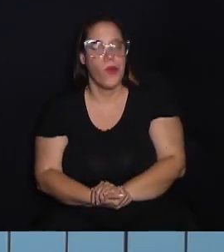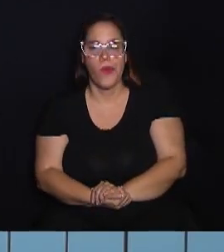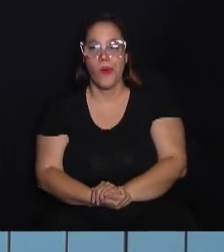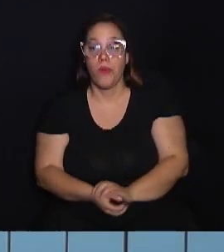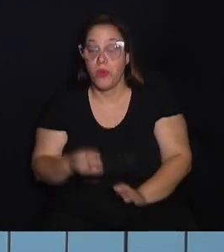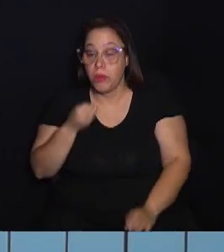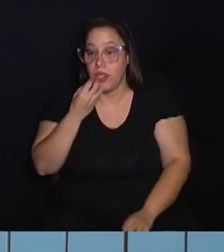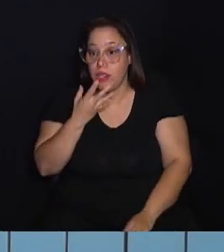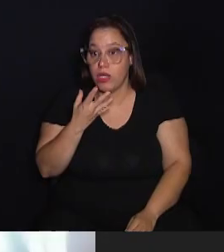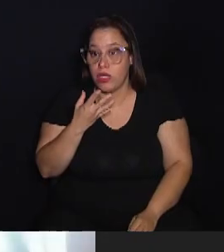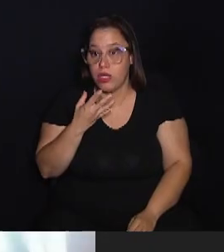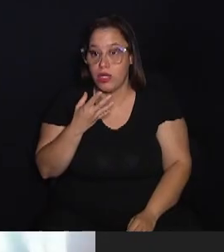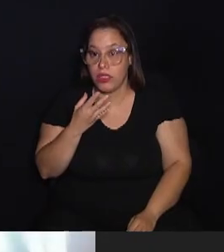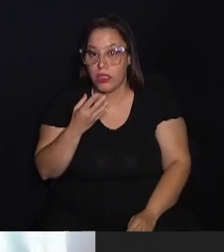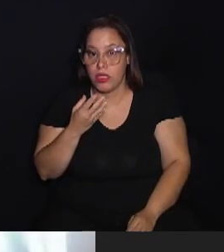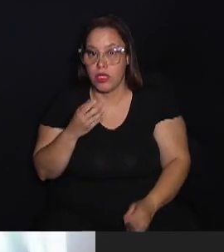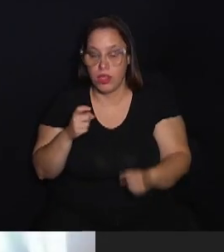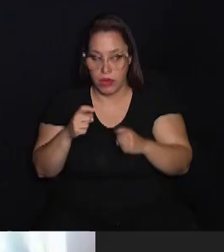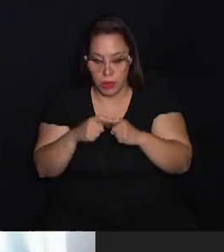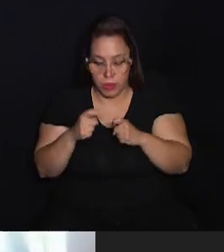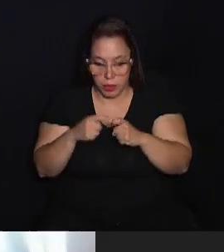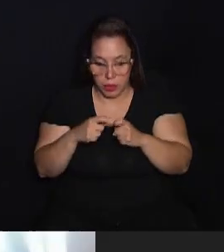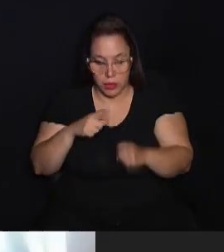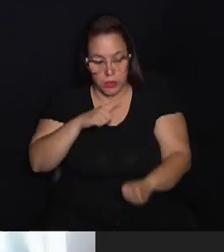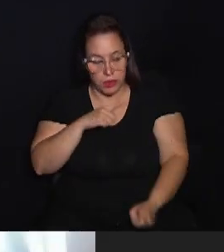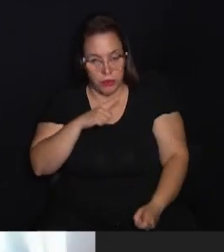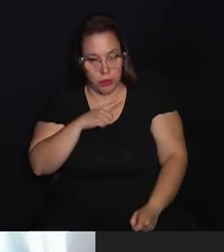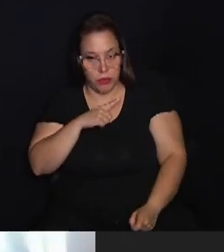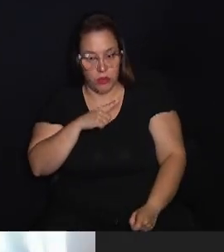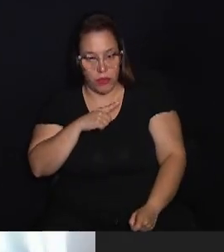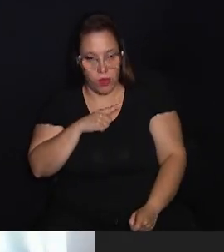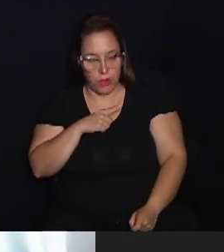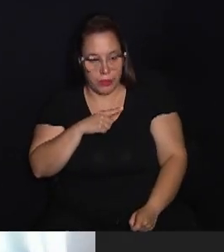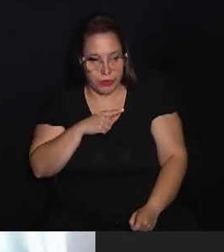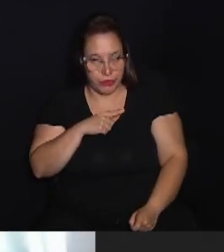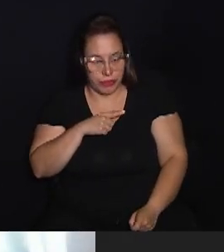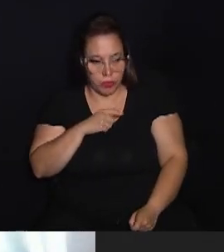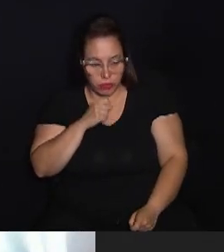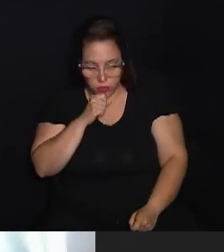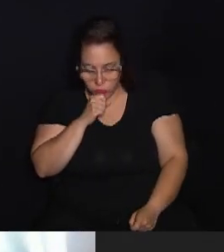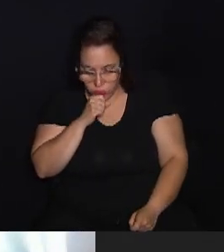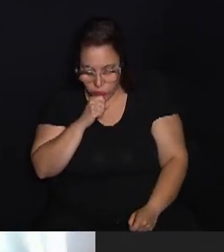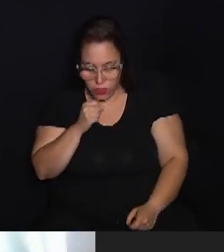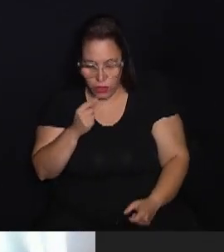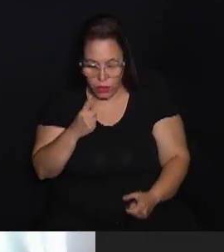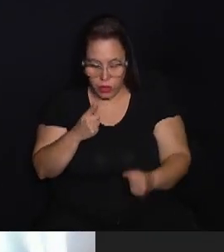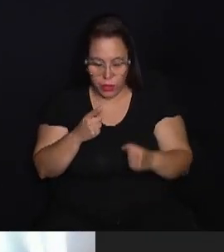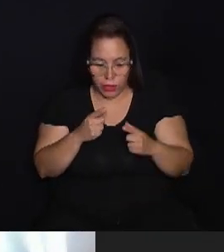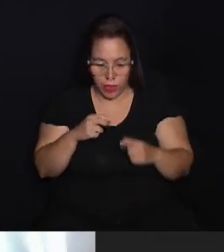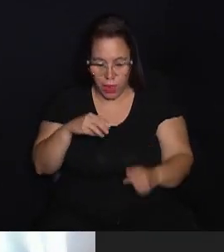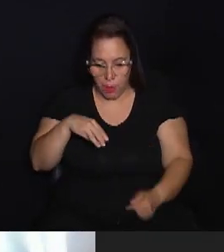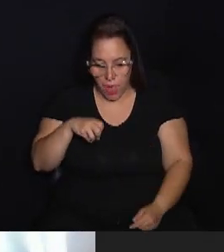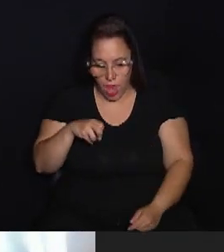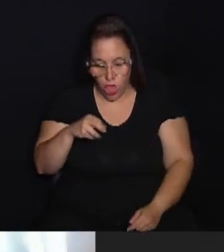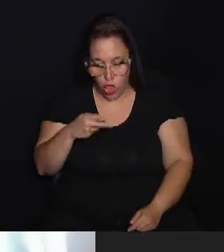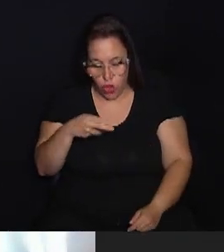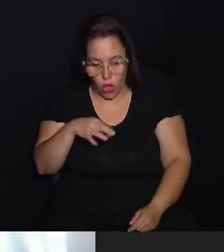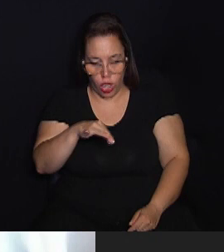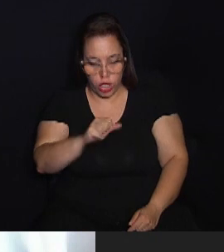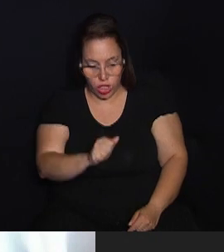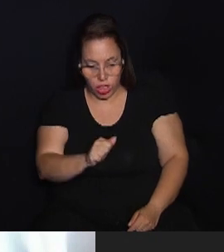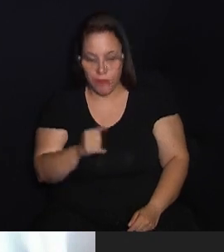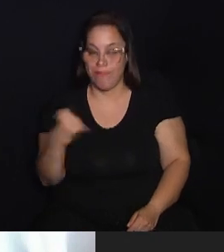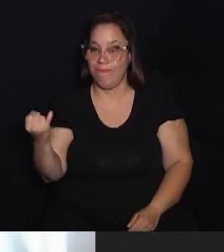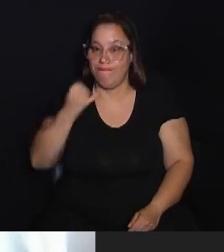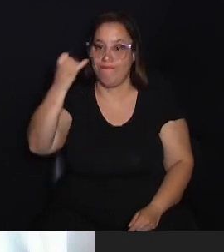Muito bem. Na medicina, né, nós temos algumas metodologias que são muito